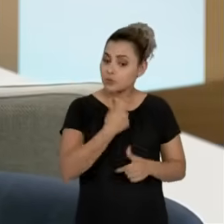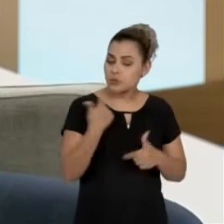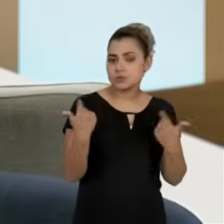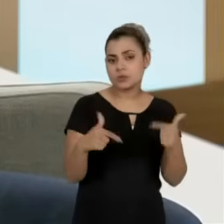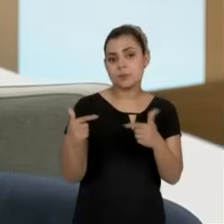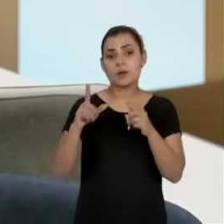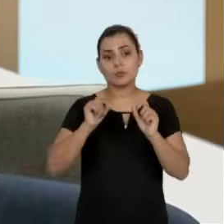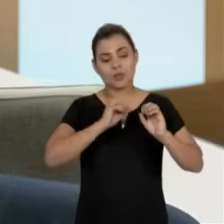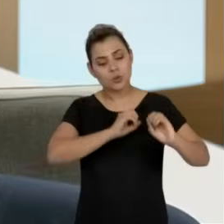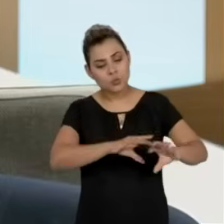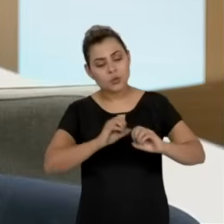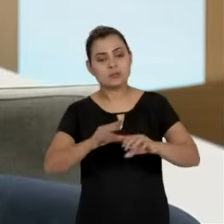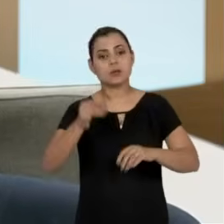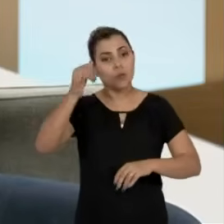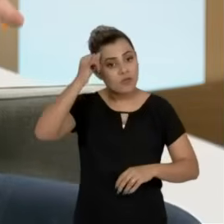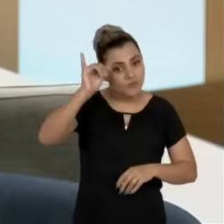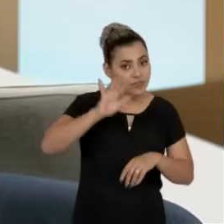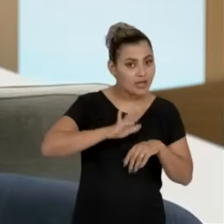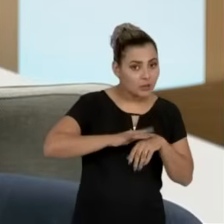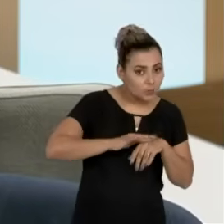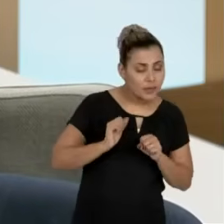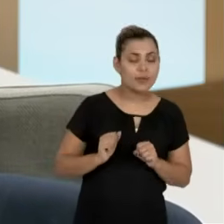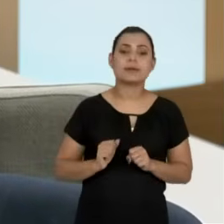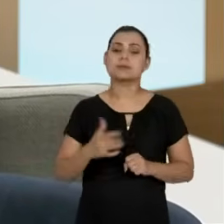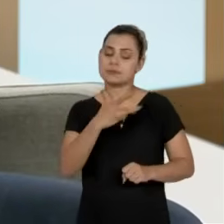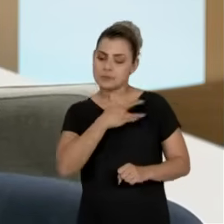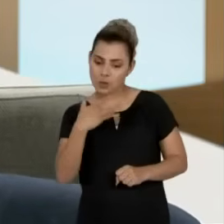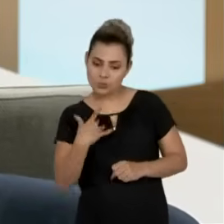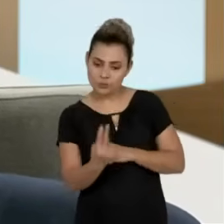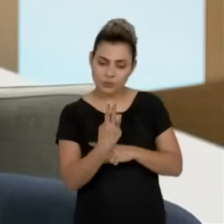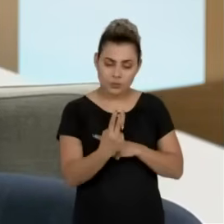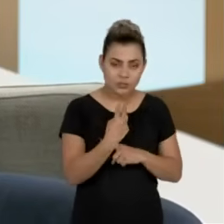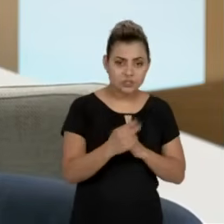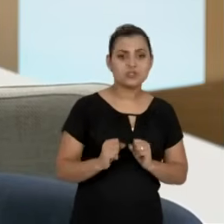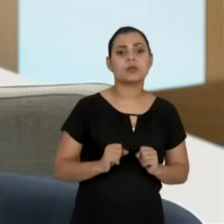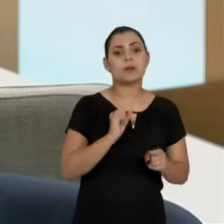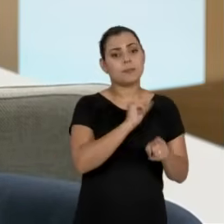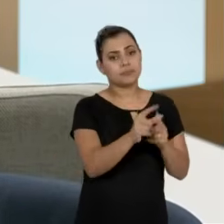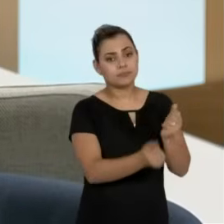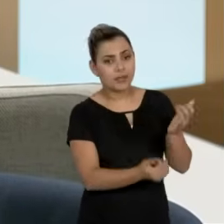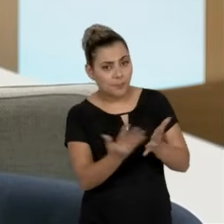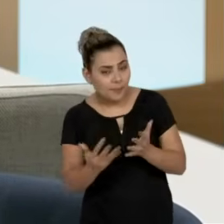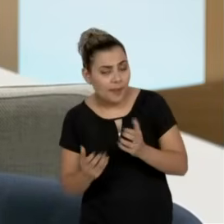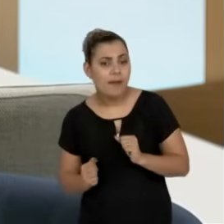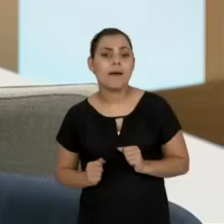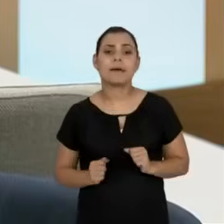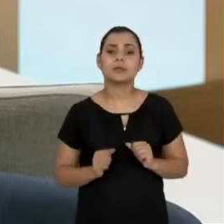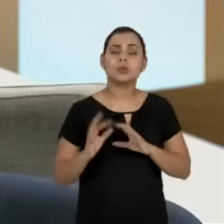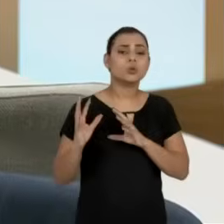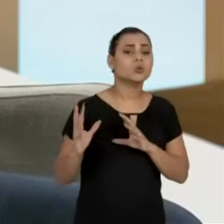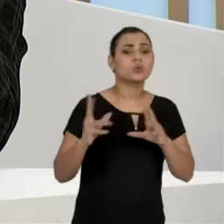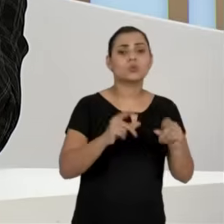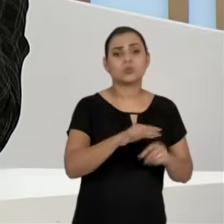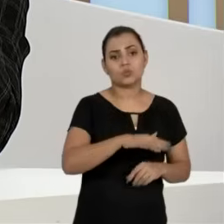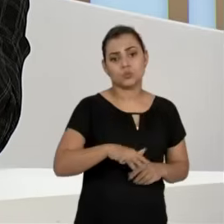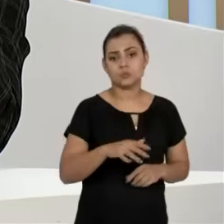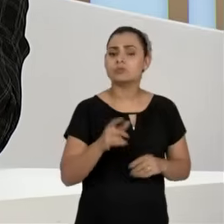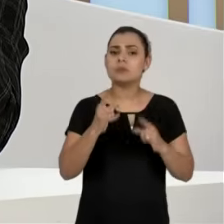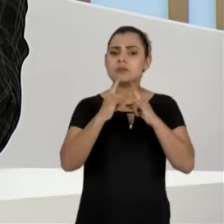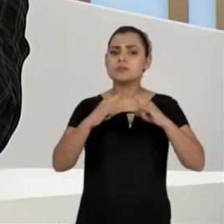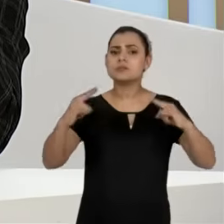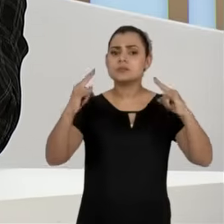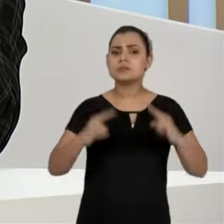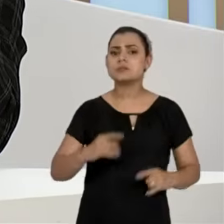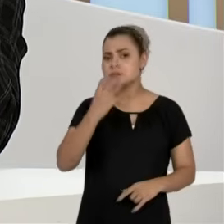verdade, é educação, prevenção, né, de saúde, prevenção de queimadas, toda essa questão. Essa ideia do circo, por